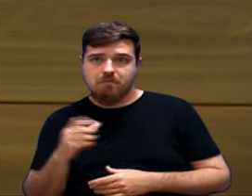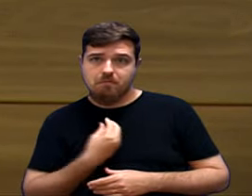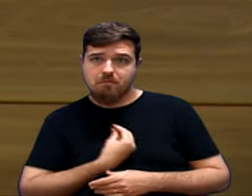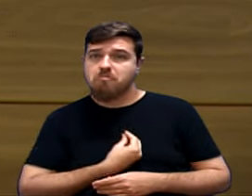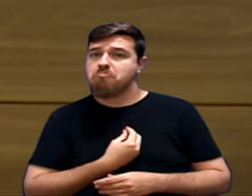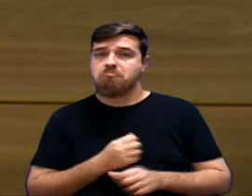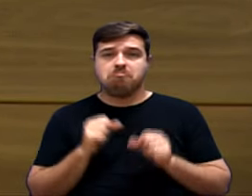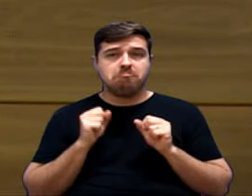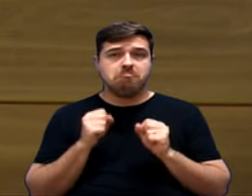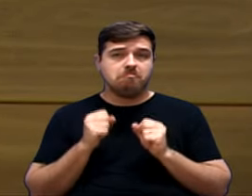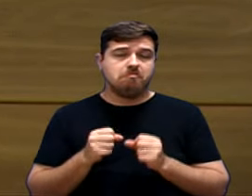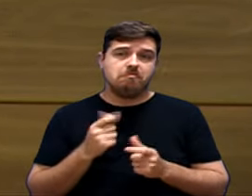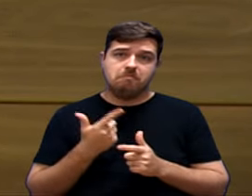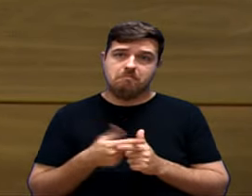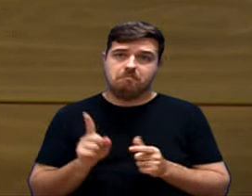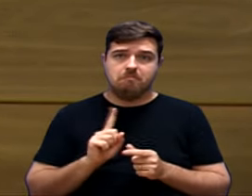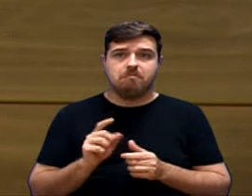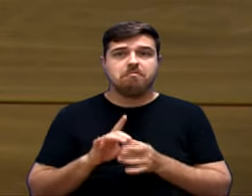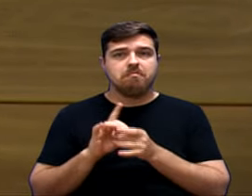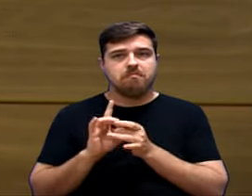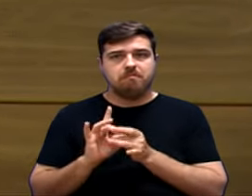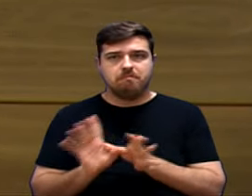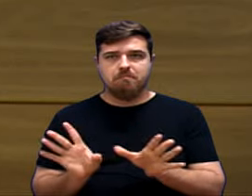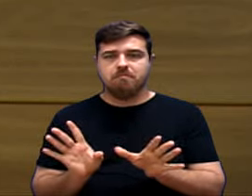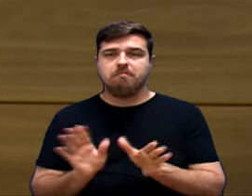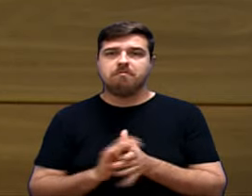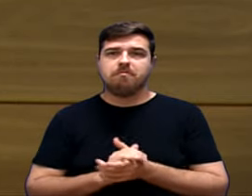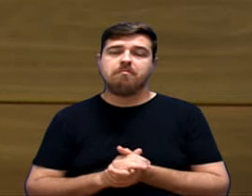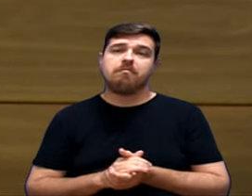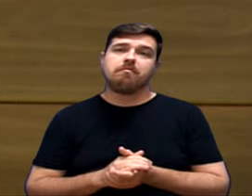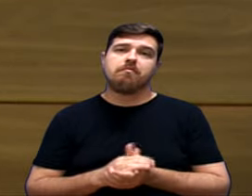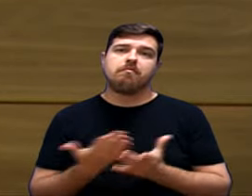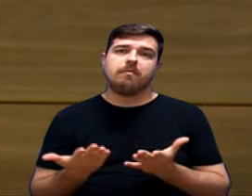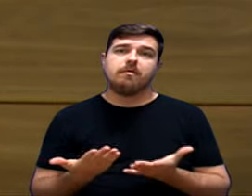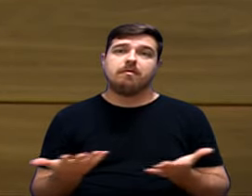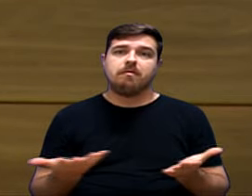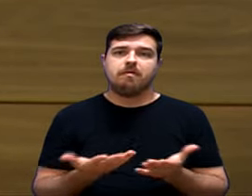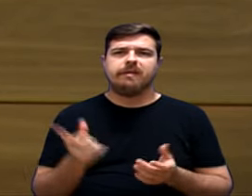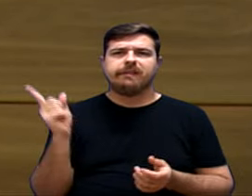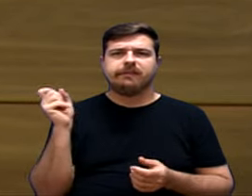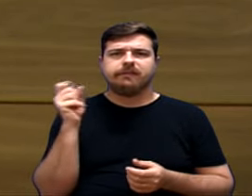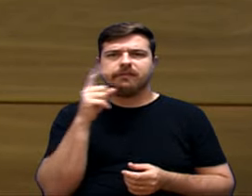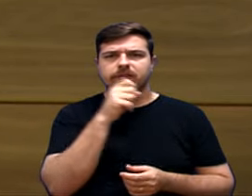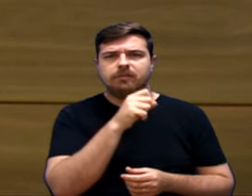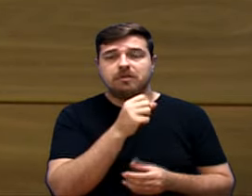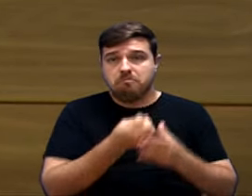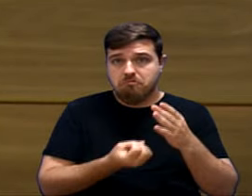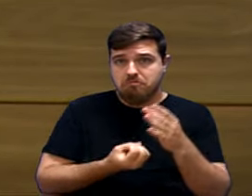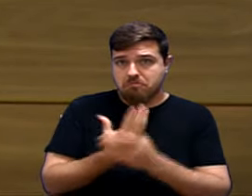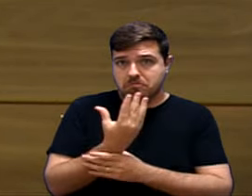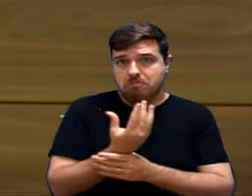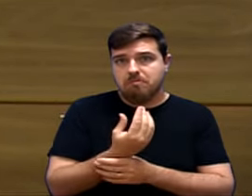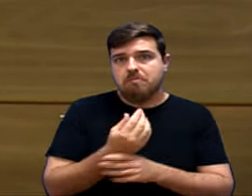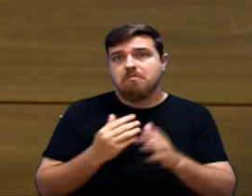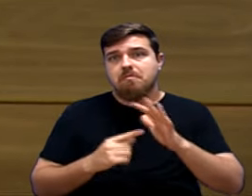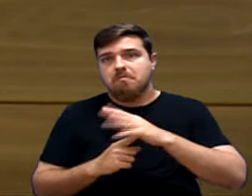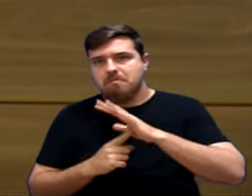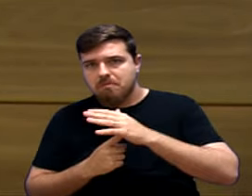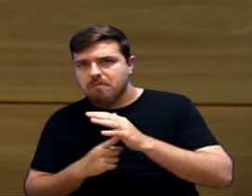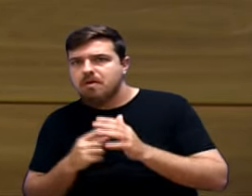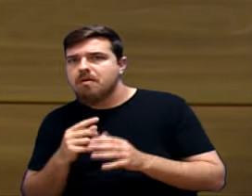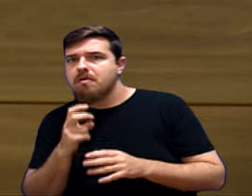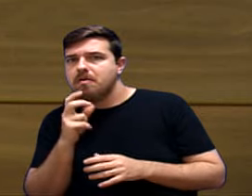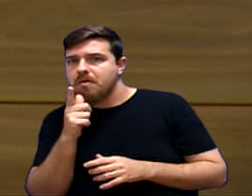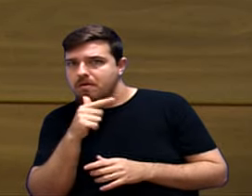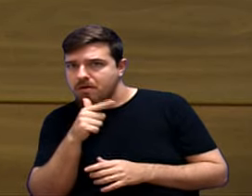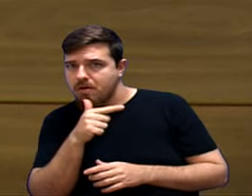ele permite a implantação do Parque Aquático lá então agora a dificuldade dele implantar o parque aquático daí já é uma outra